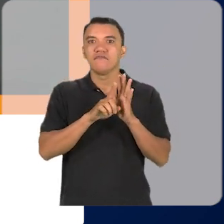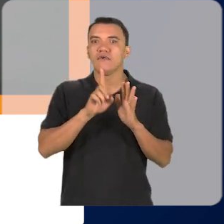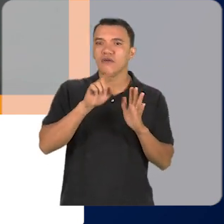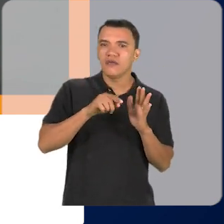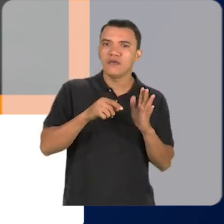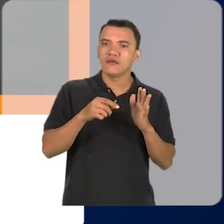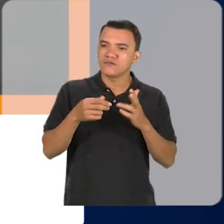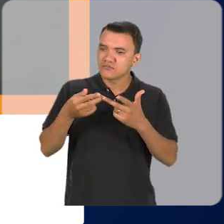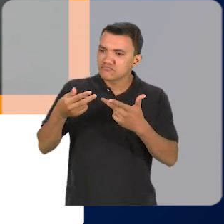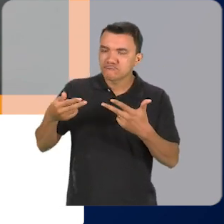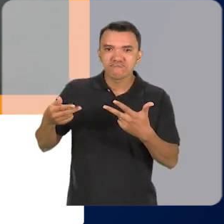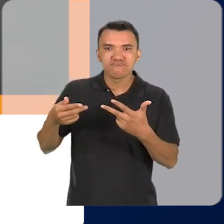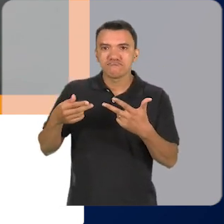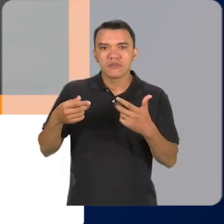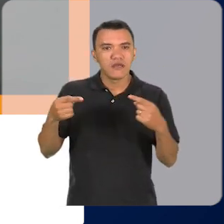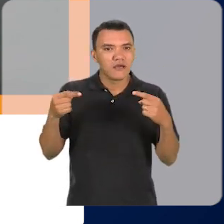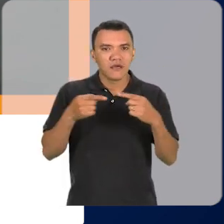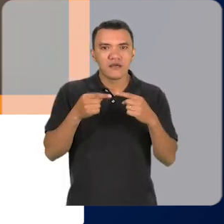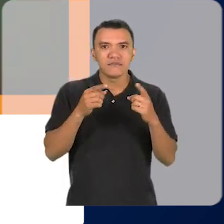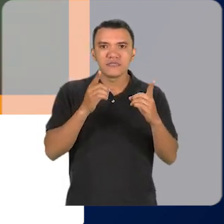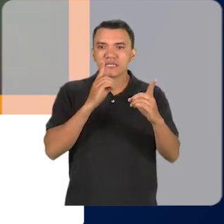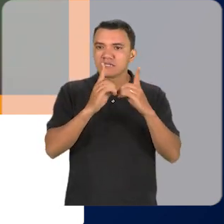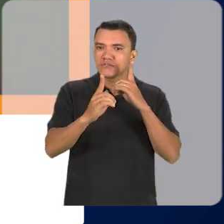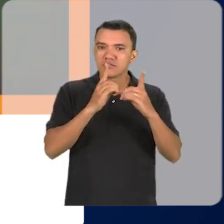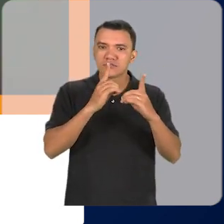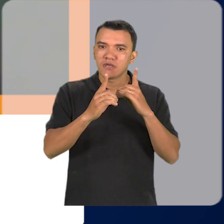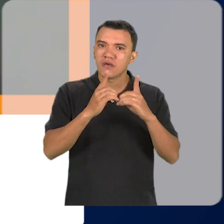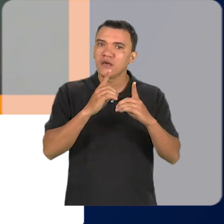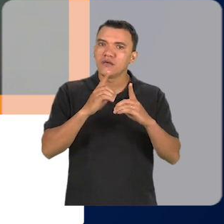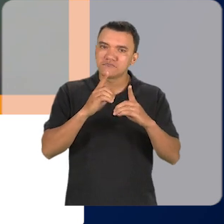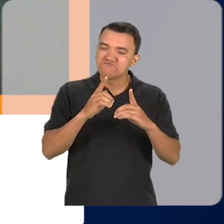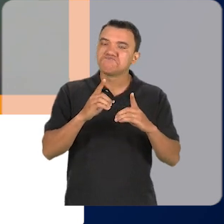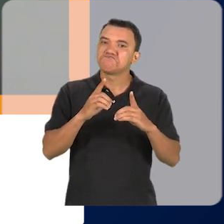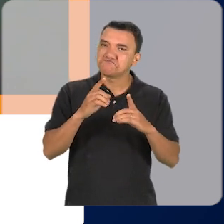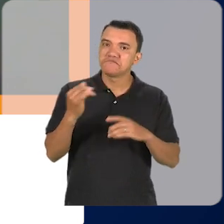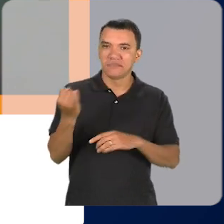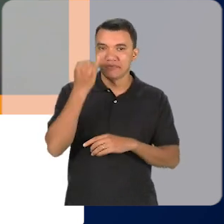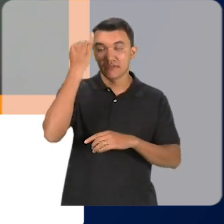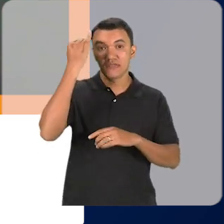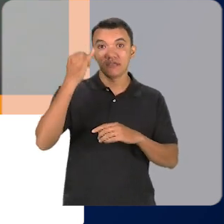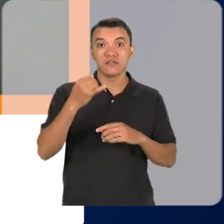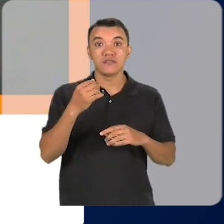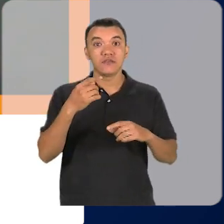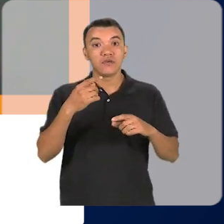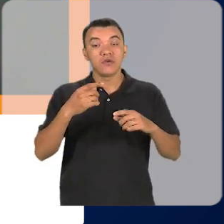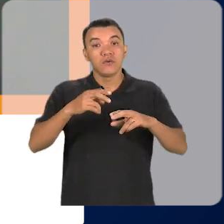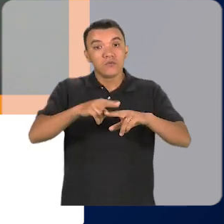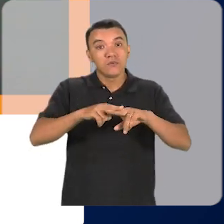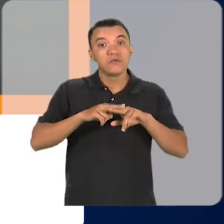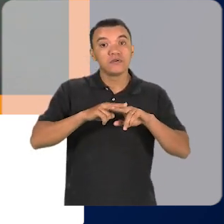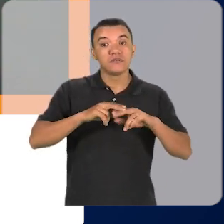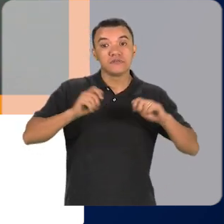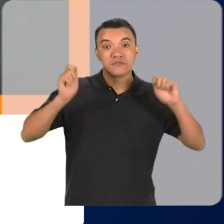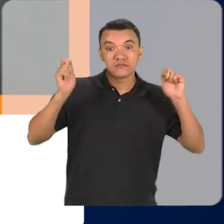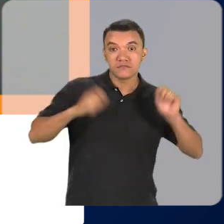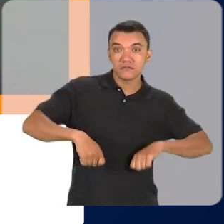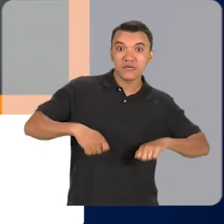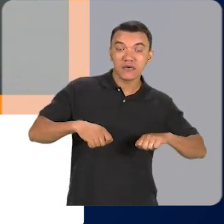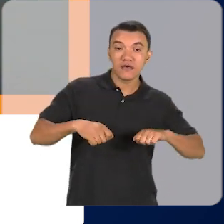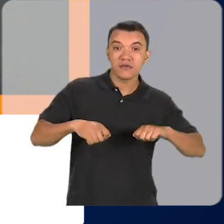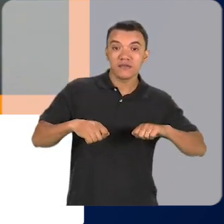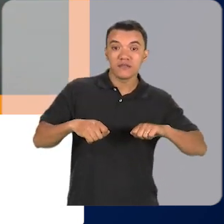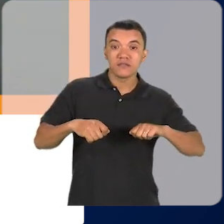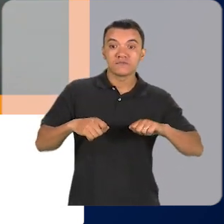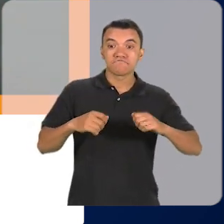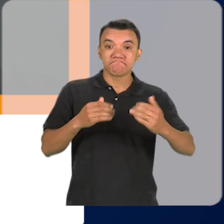de grande, né, de muita importância, porque ele permite o diálogo interdisciplinar entre